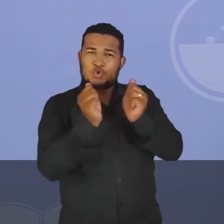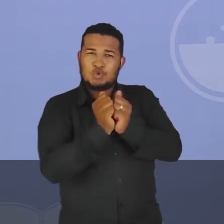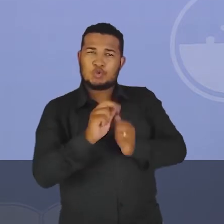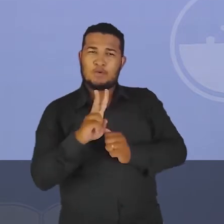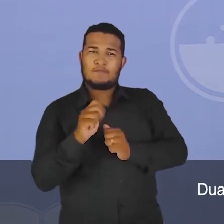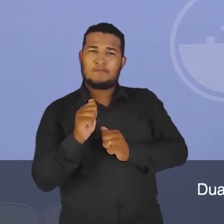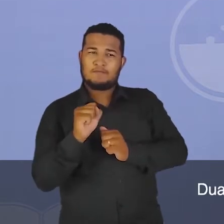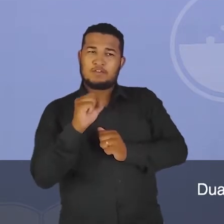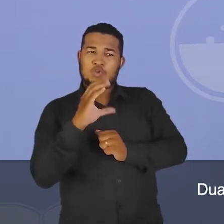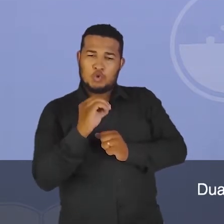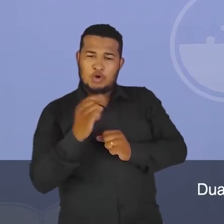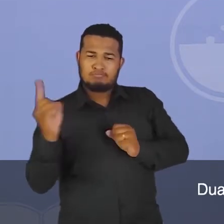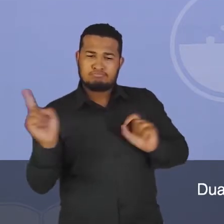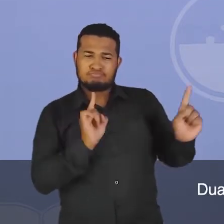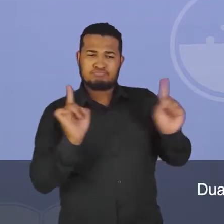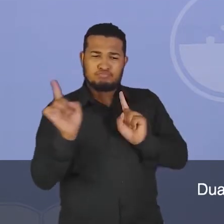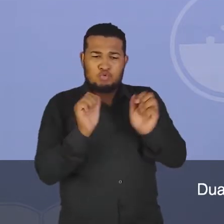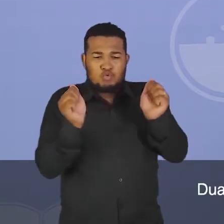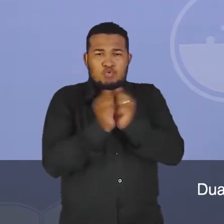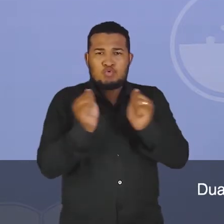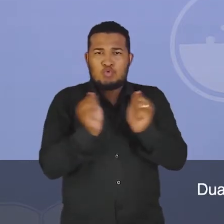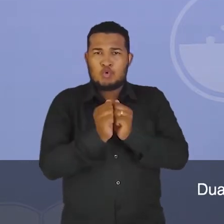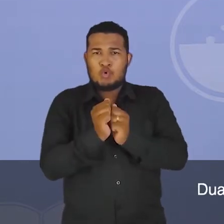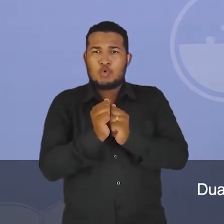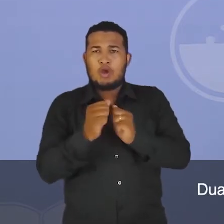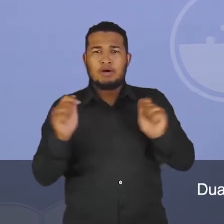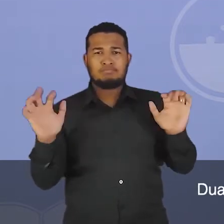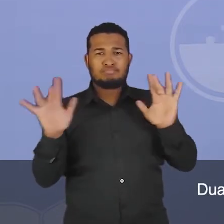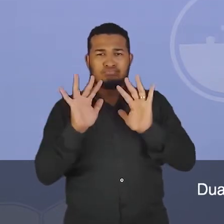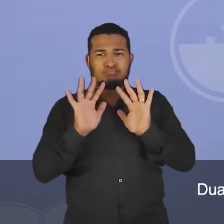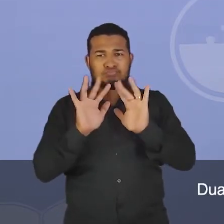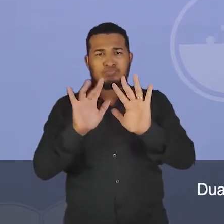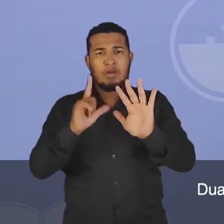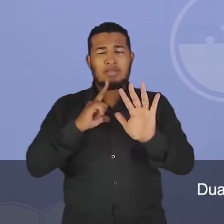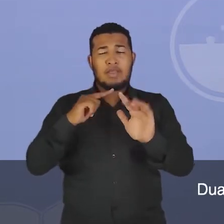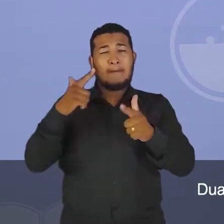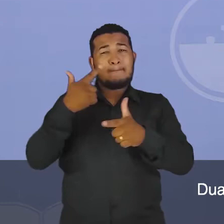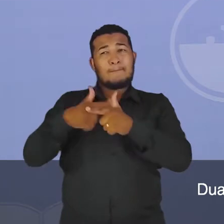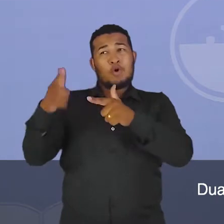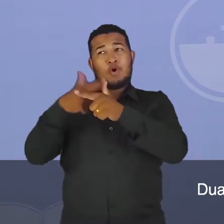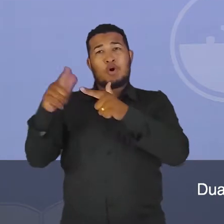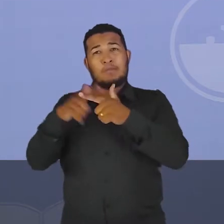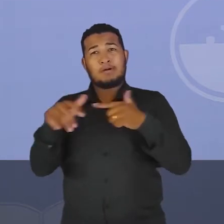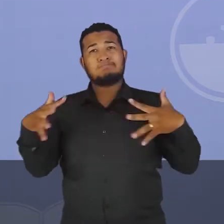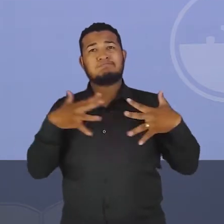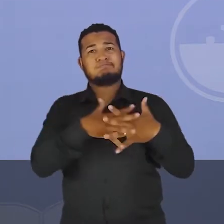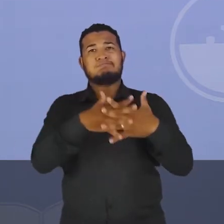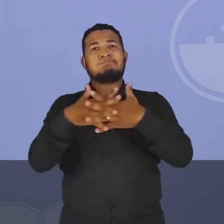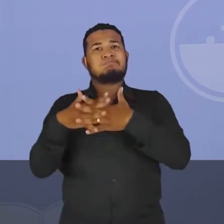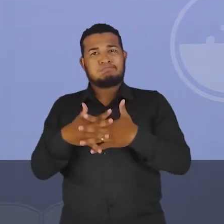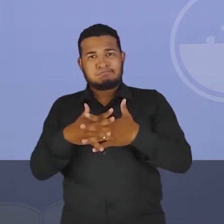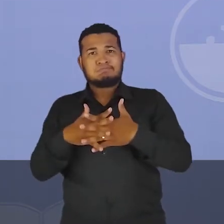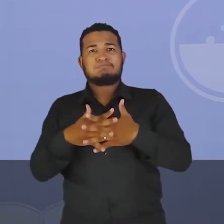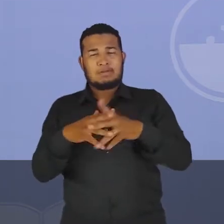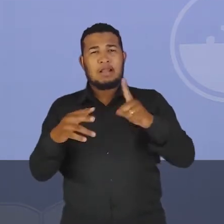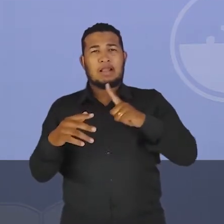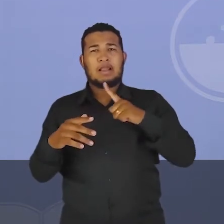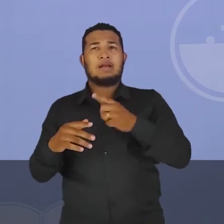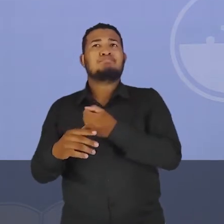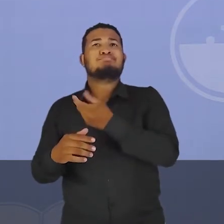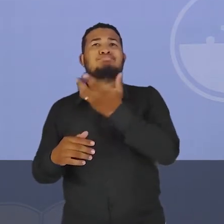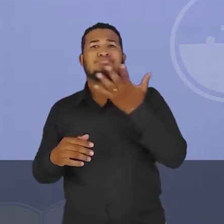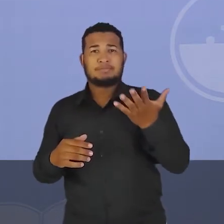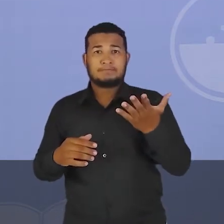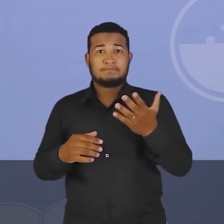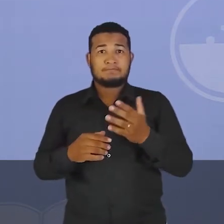Jorge Menezes, Duarte de Lemos, que tiveram muitos problemas com Vasco Fernandes Coutinho, muitas rivalidades.